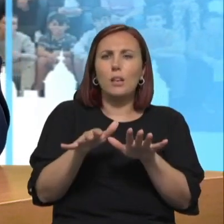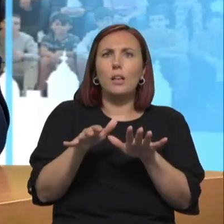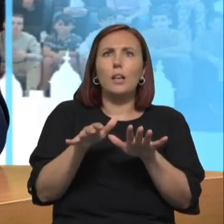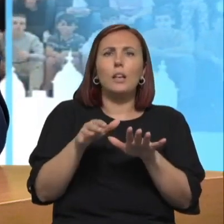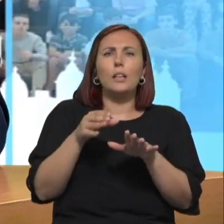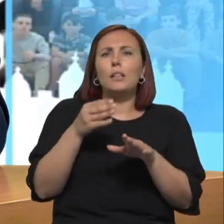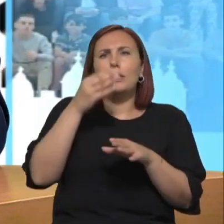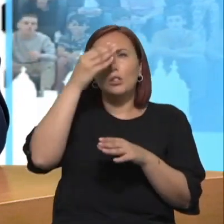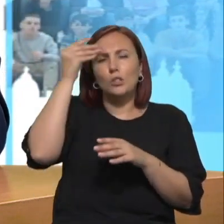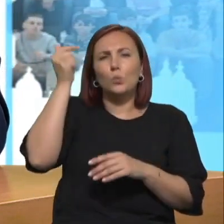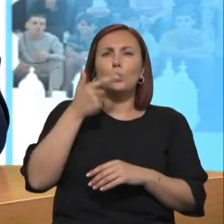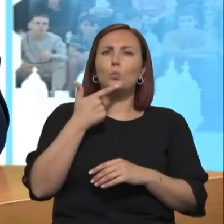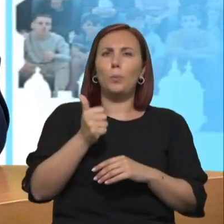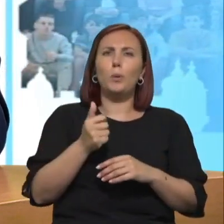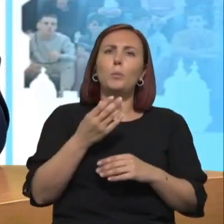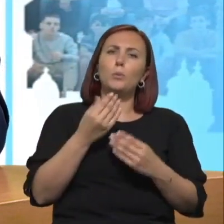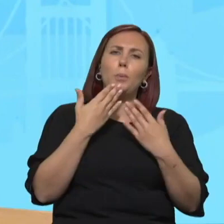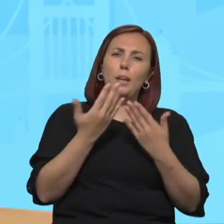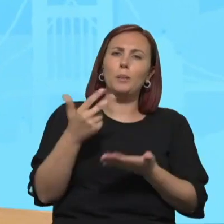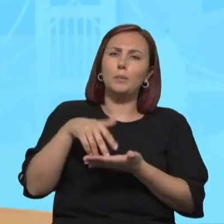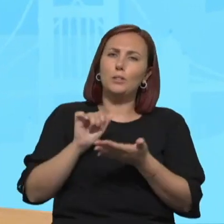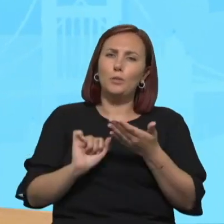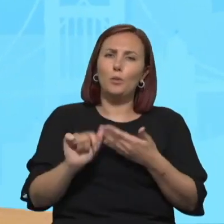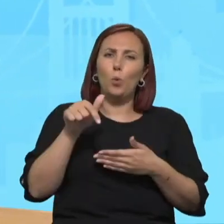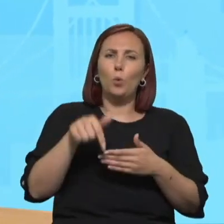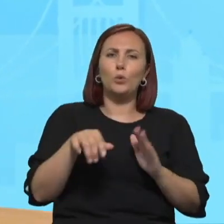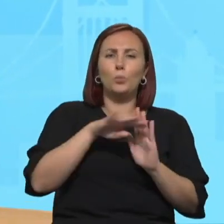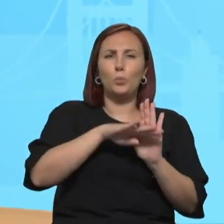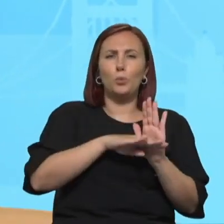ignoradas. Muito bem, José Leitão, muito obrigado pela sua presença hoje aqui no programa Eclésia.